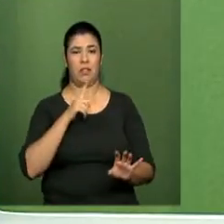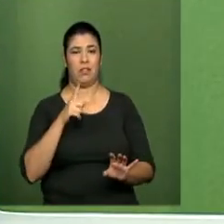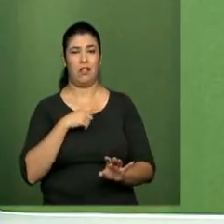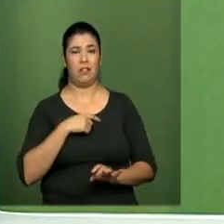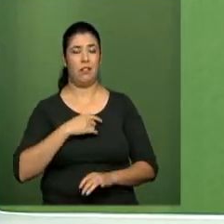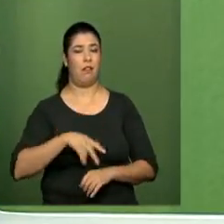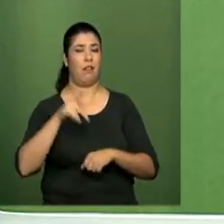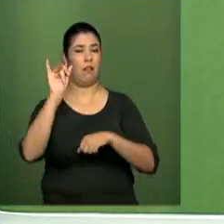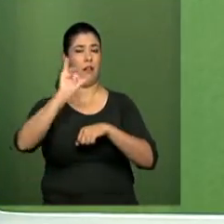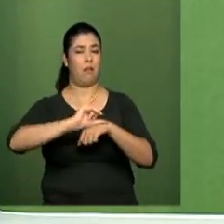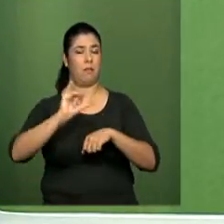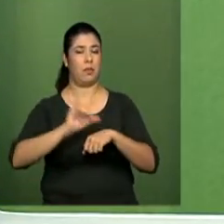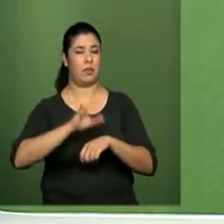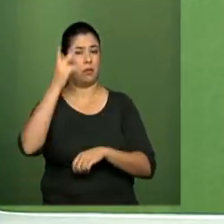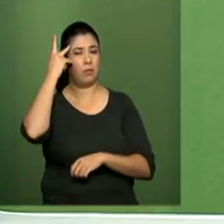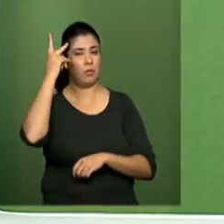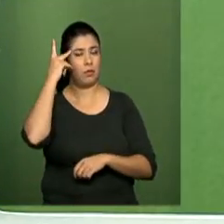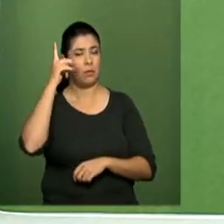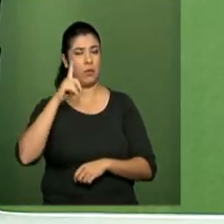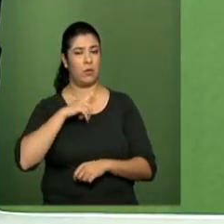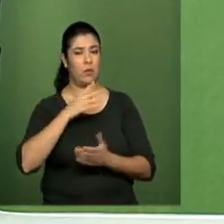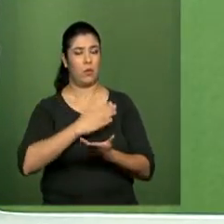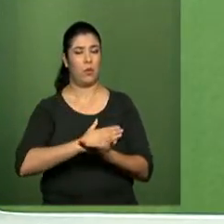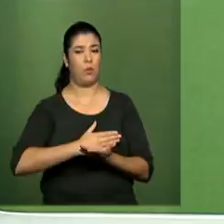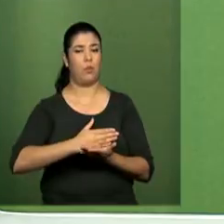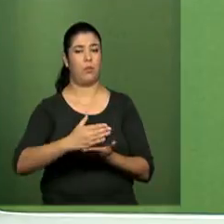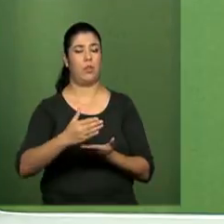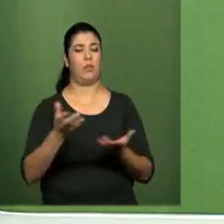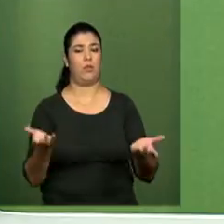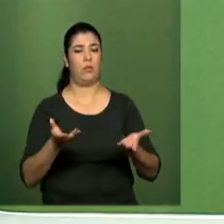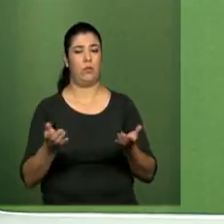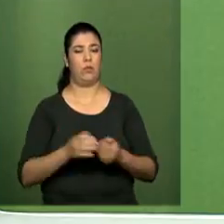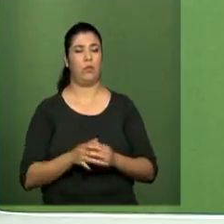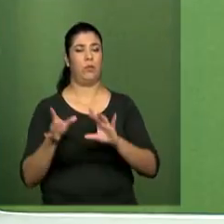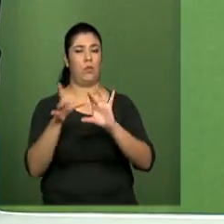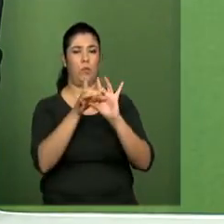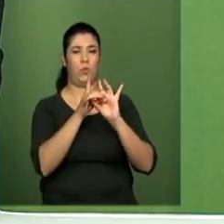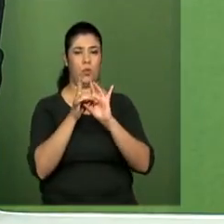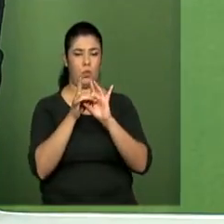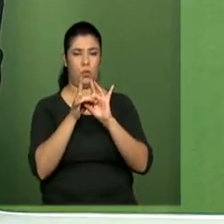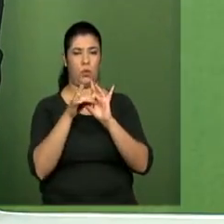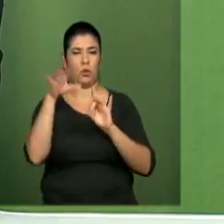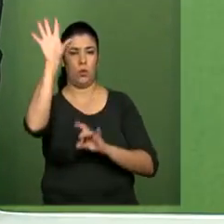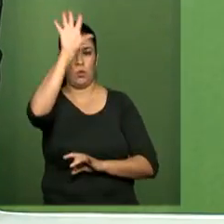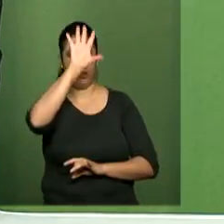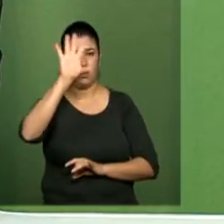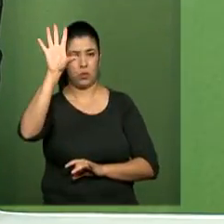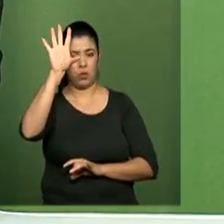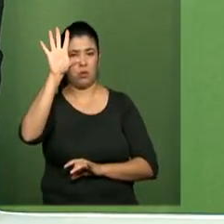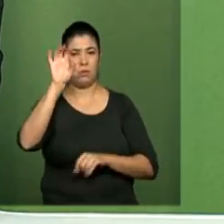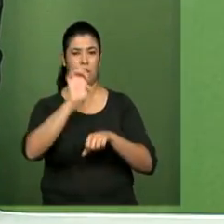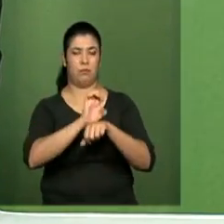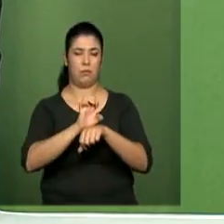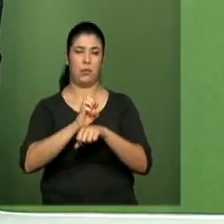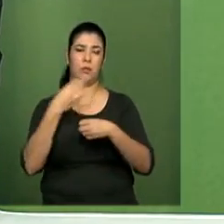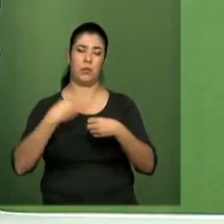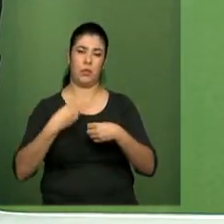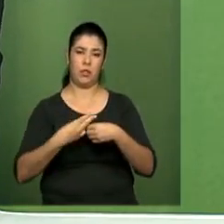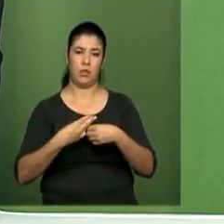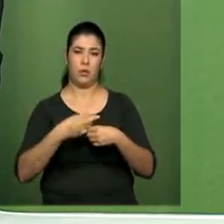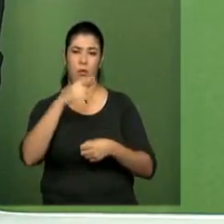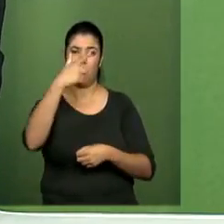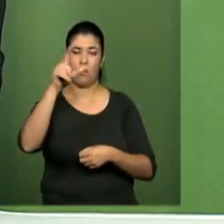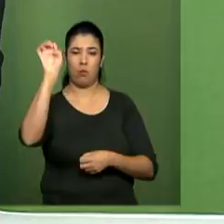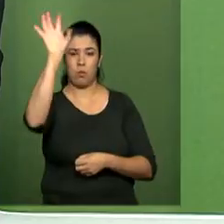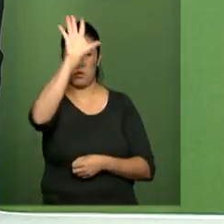paulo sincroniza a partir de hoje portanto a união estado e município e os outros estados que ainda não entraram vão